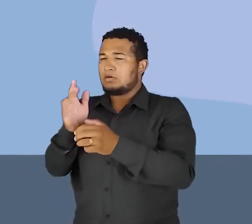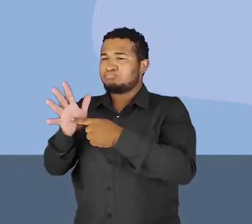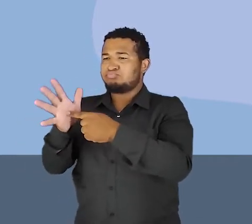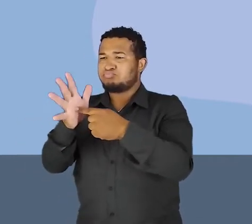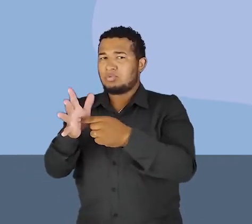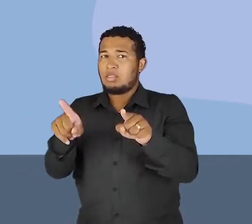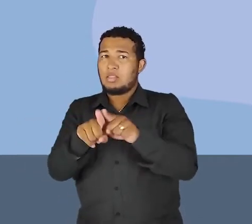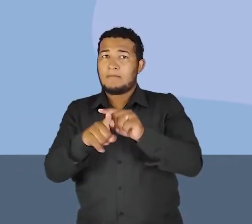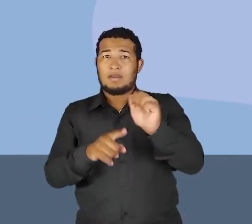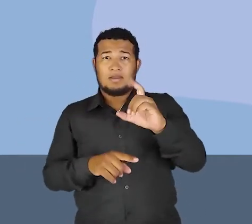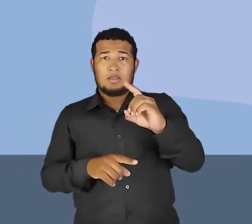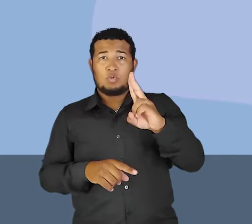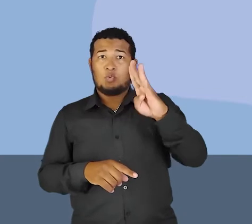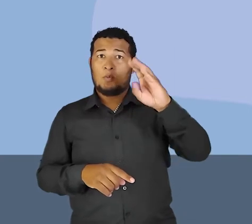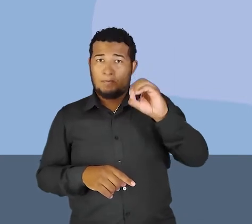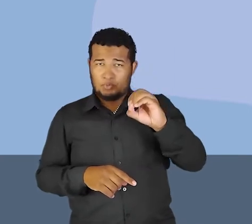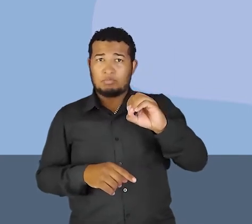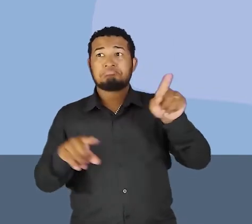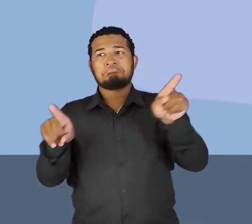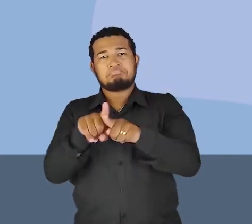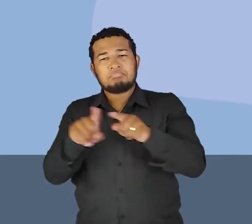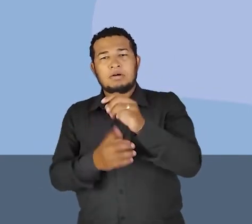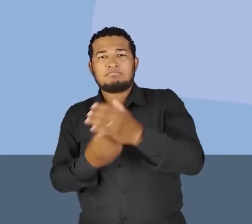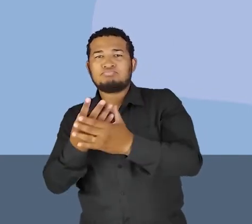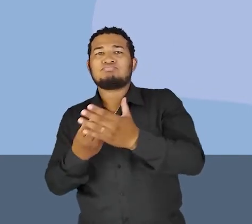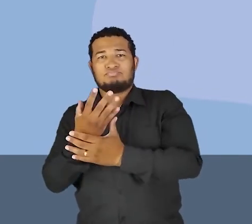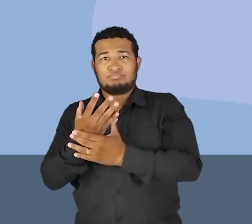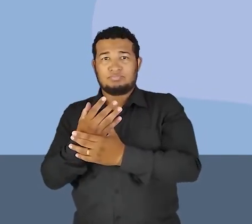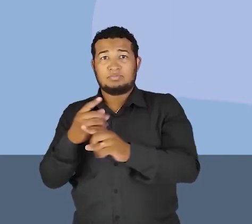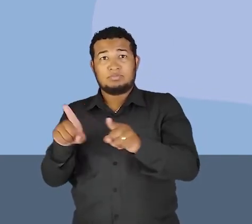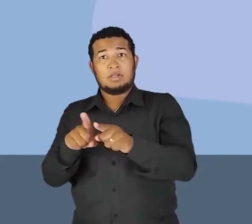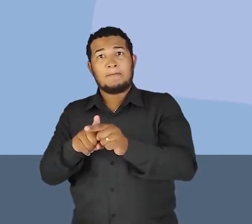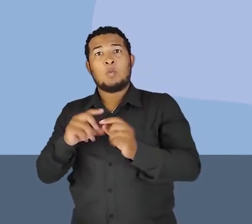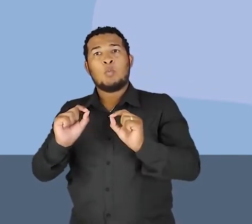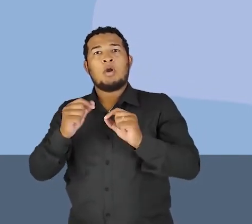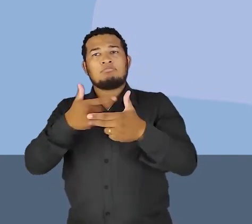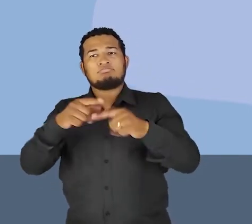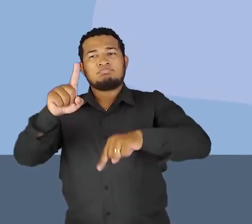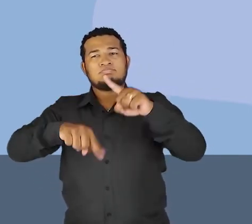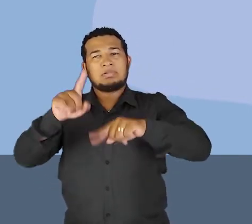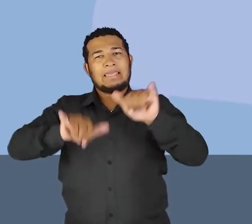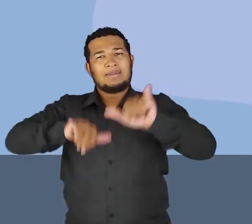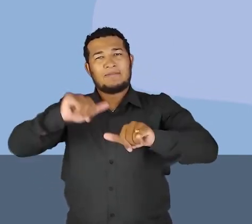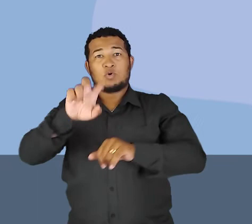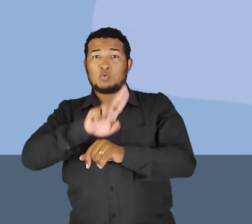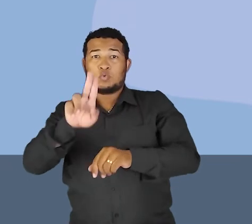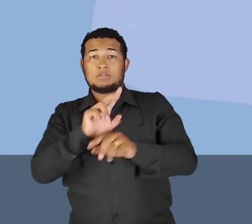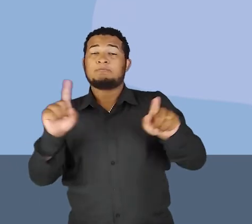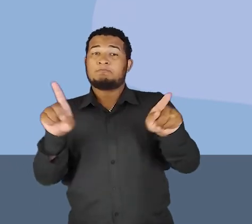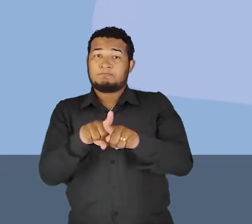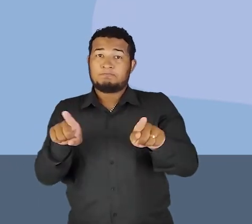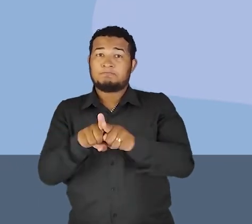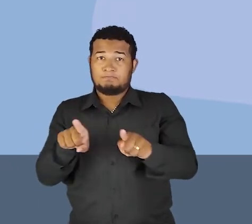adubos sintéticos que estão sendo produzidos, nós vamos estar falando dos defensivos químicos que estão sendo produzidos.